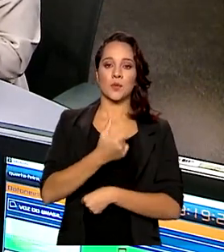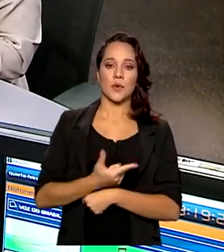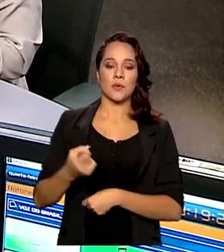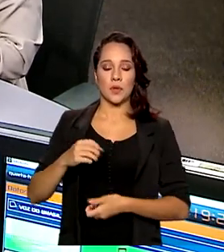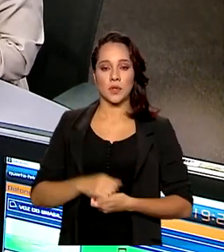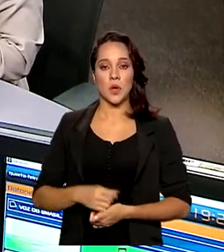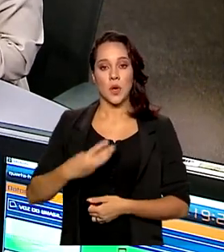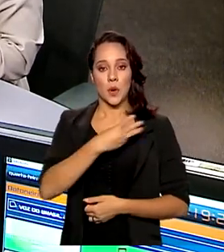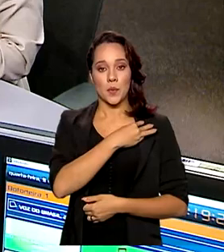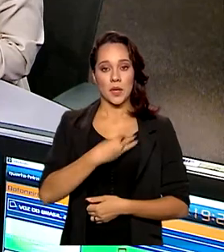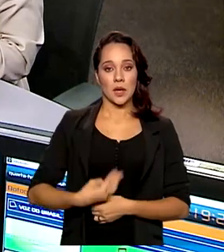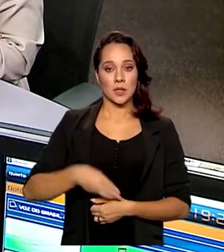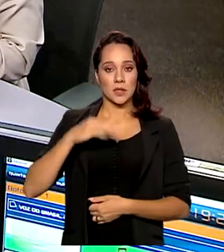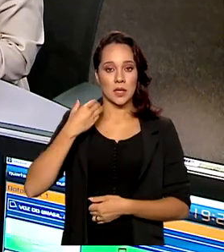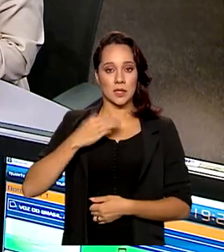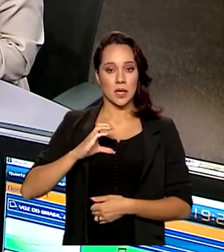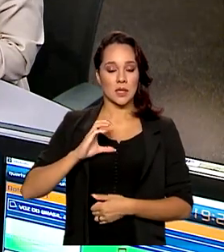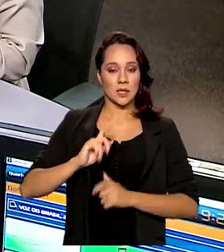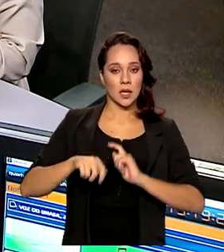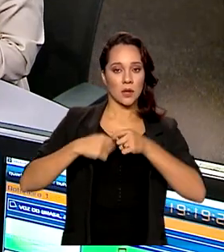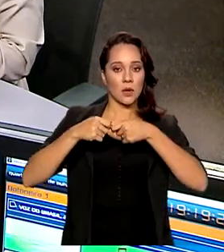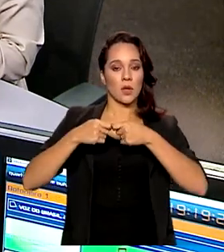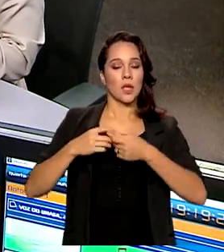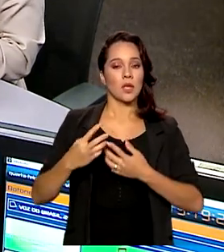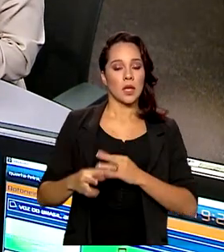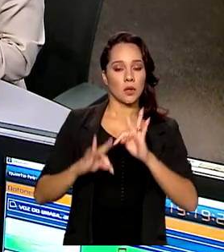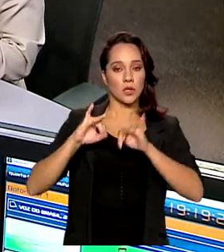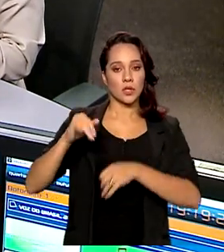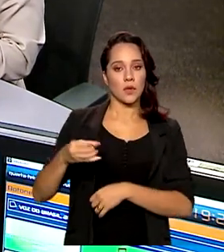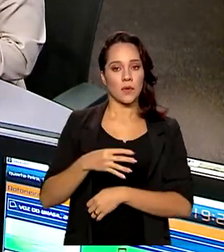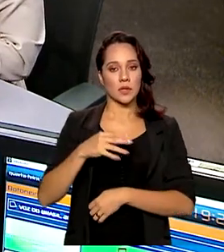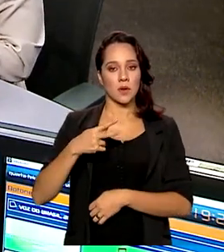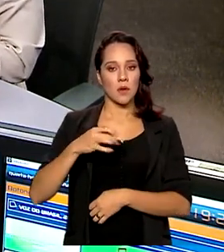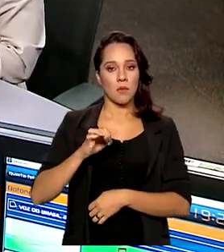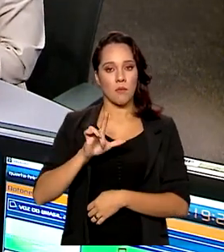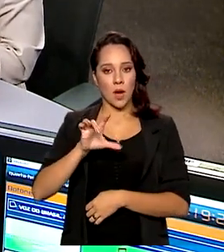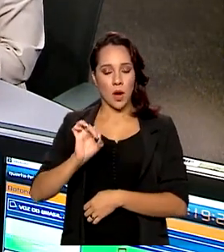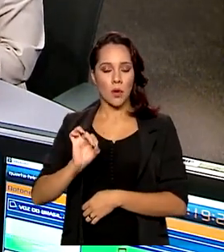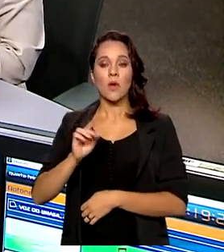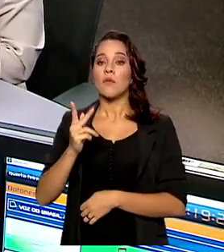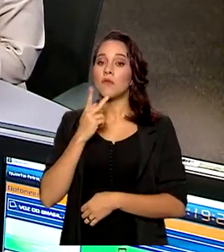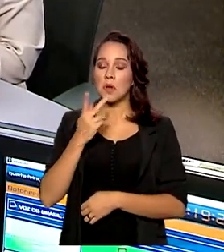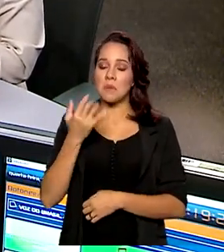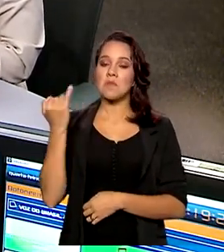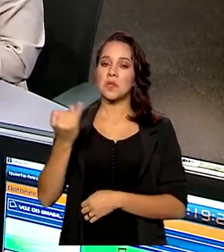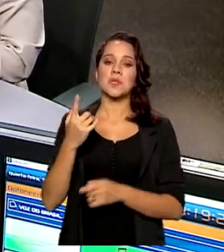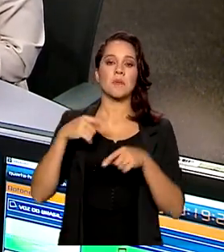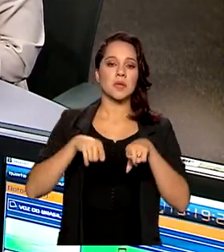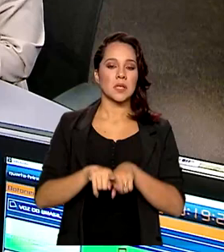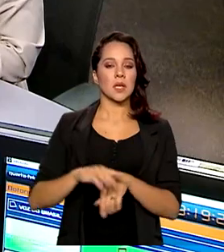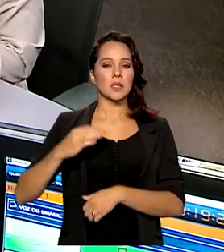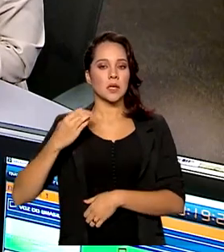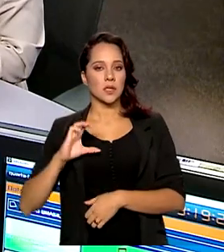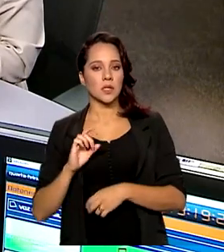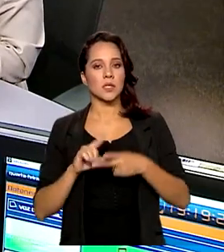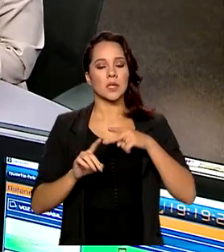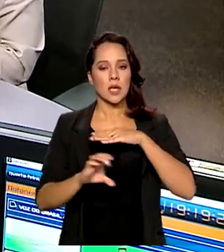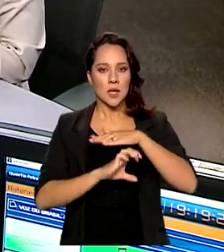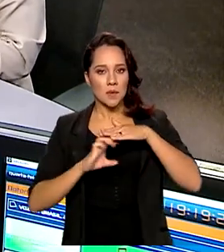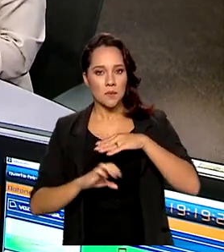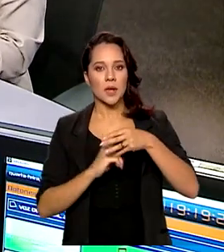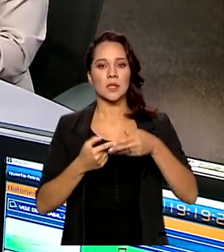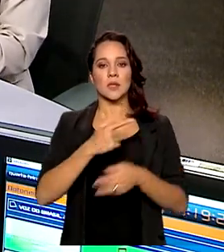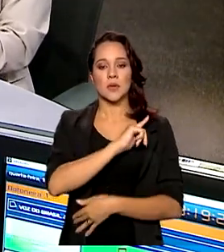O ministro da Ciência, Tecnologia e Inovações, Paulo Alvim, destacou a parceria entre cientistas, empresas